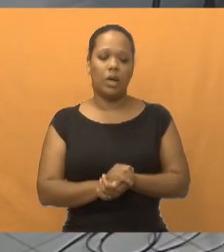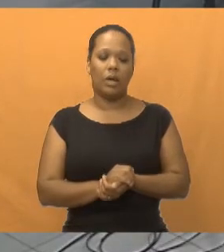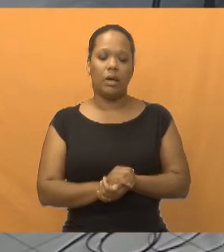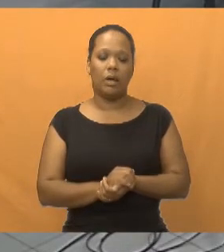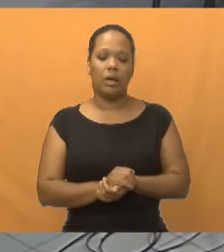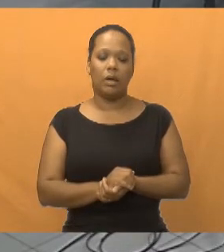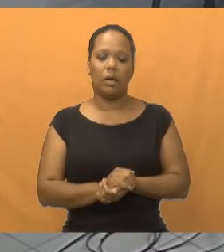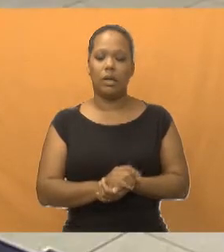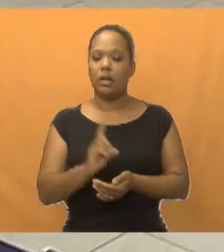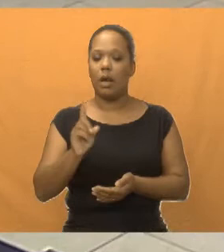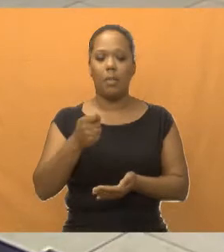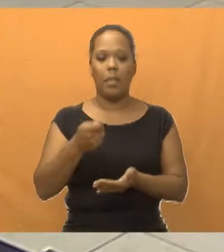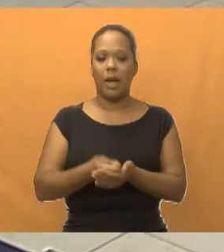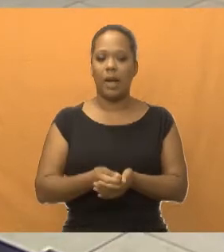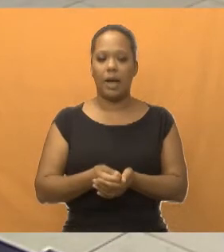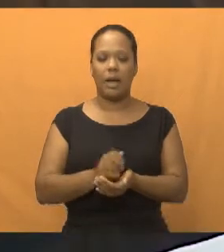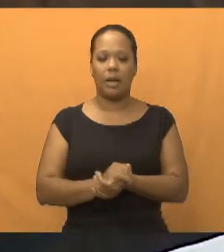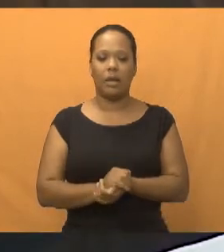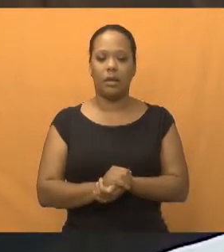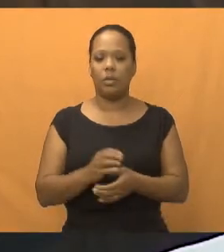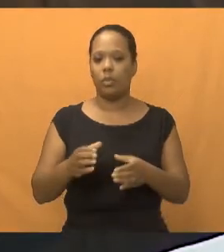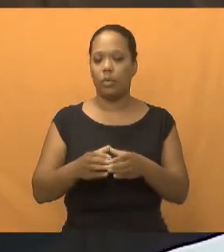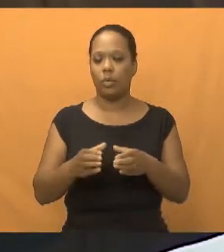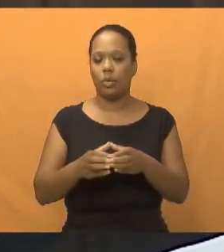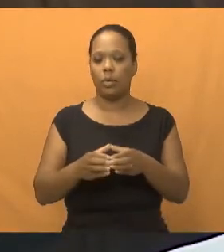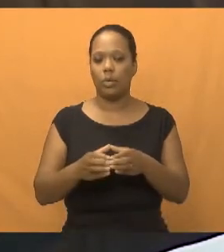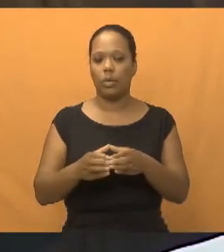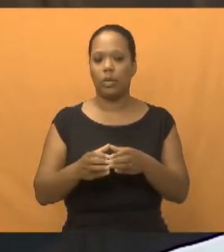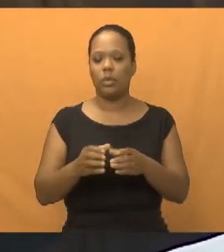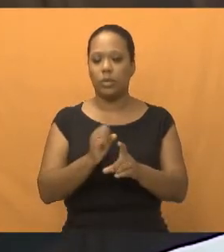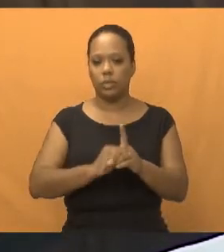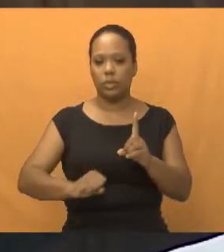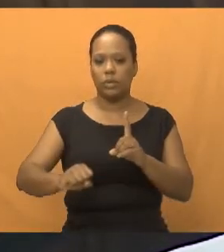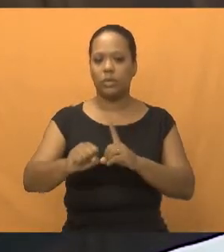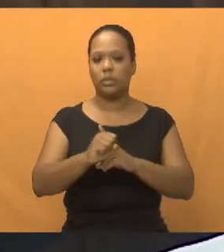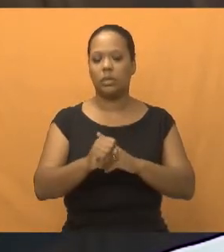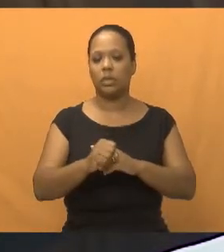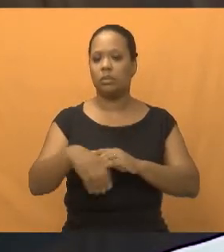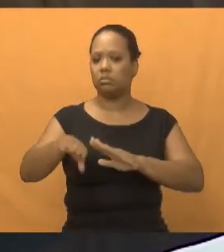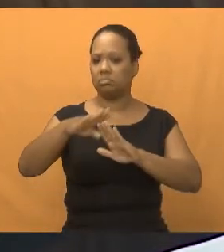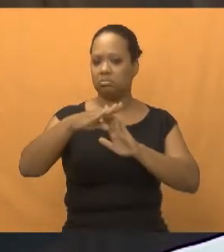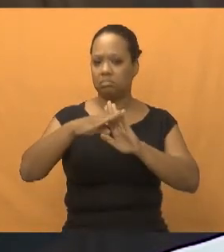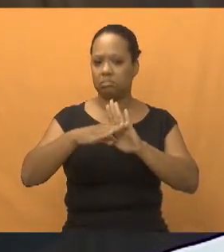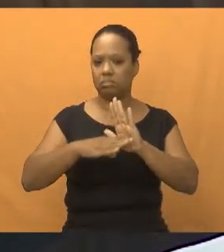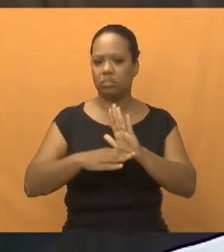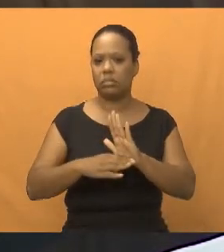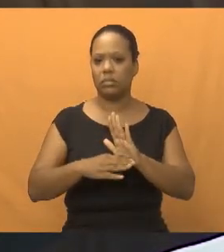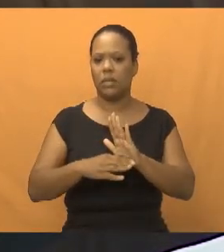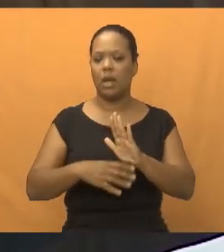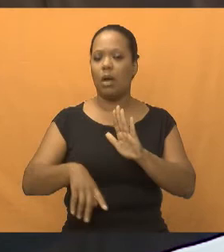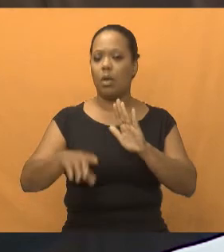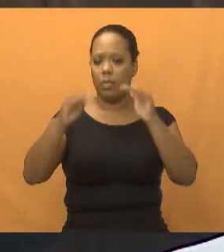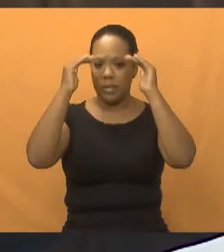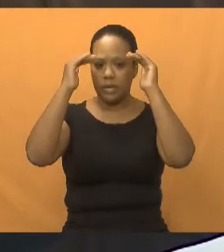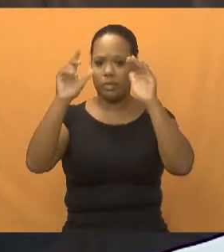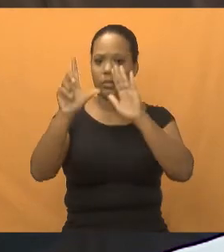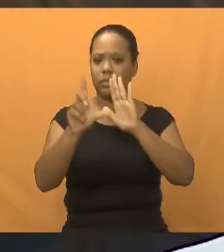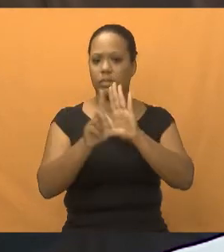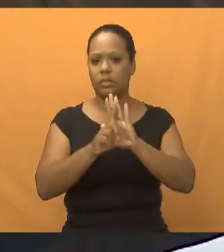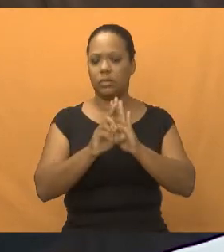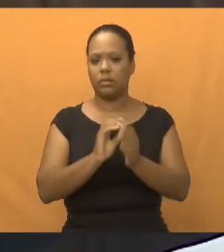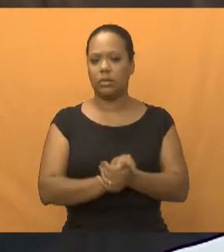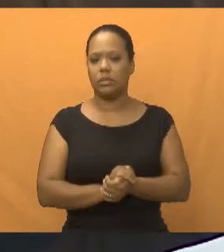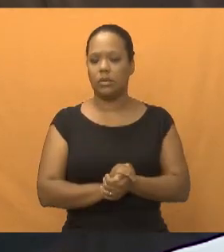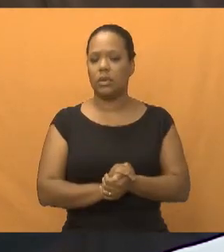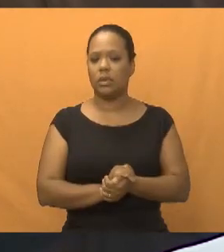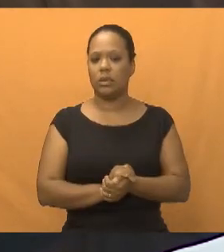conta d'água para as entidades sociais, que tem tudo legitimado com a legislação, já tem